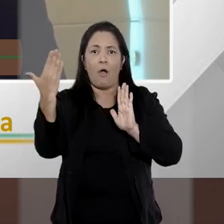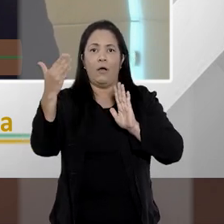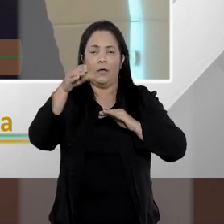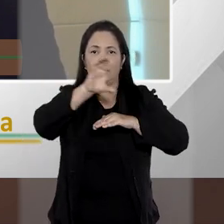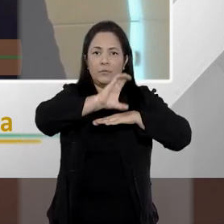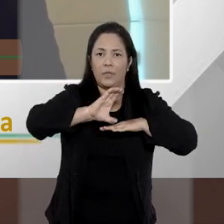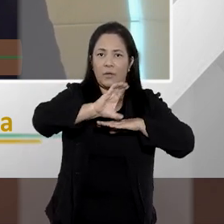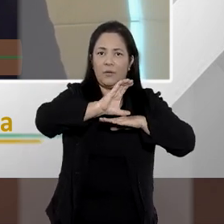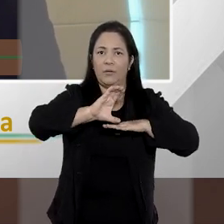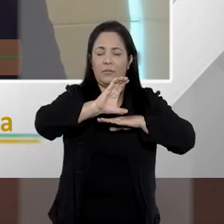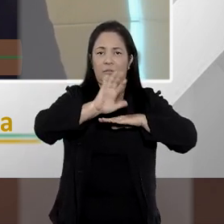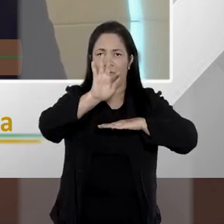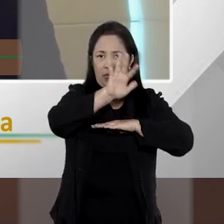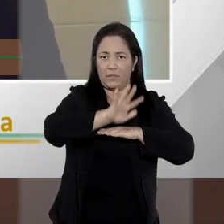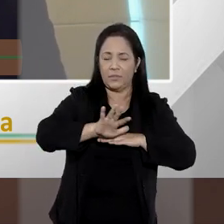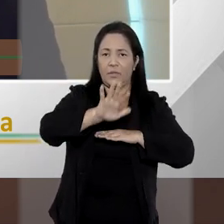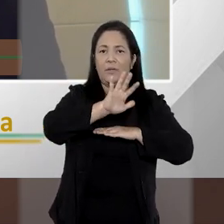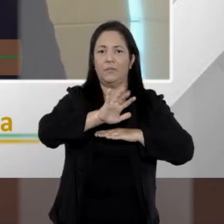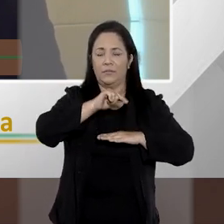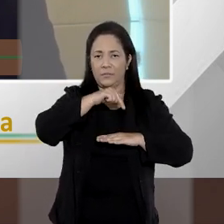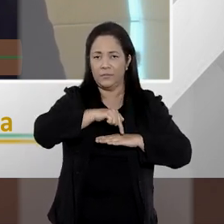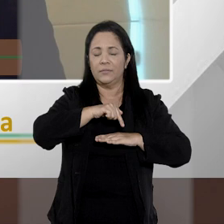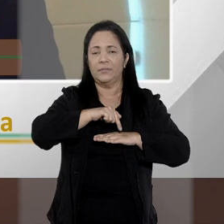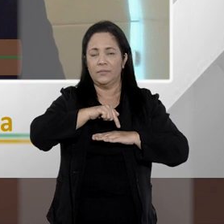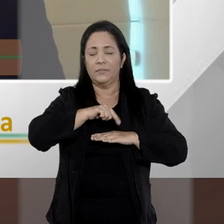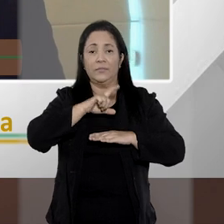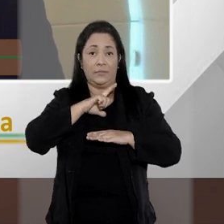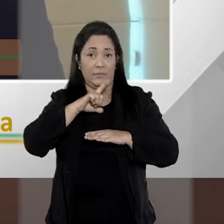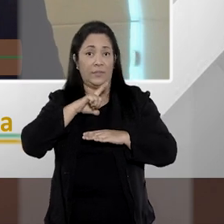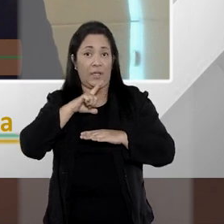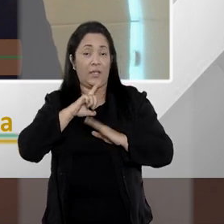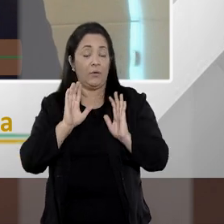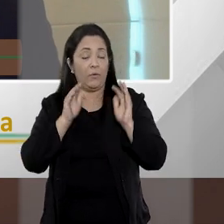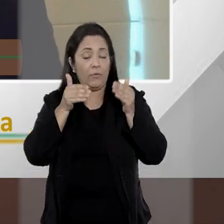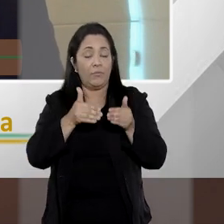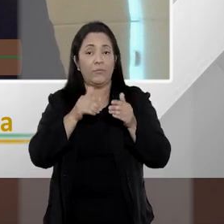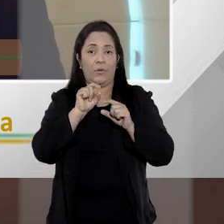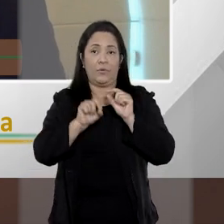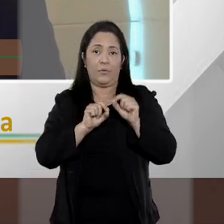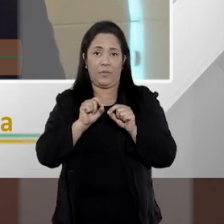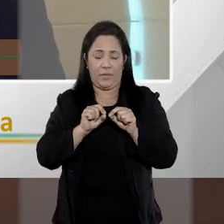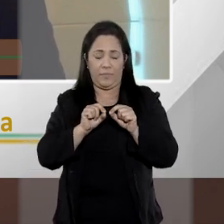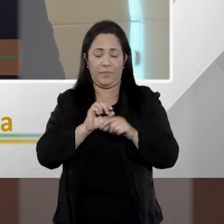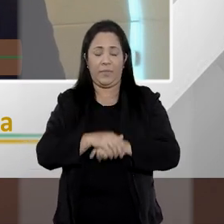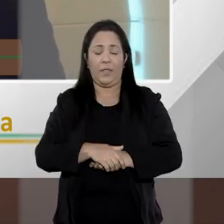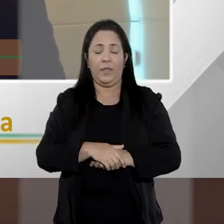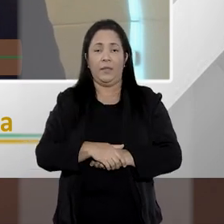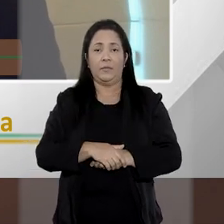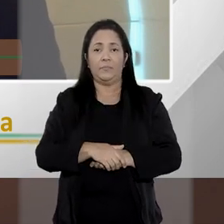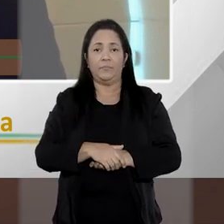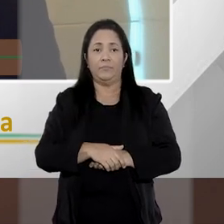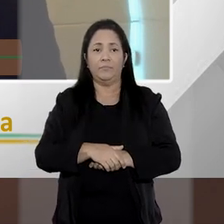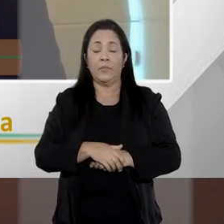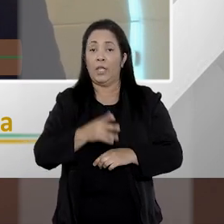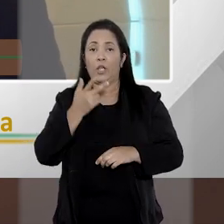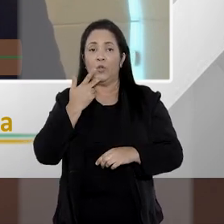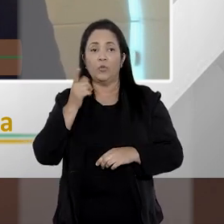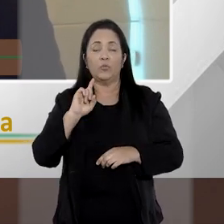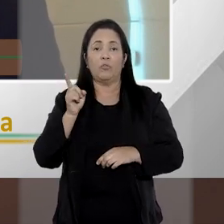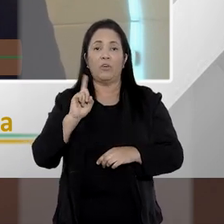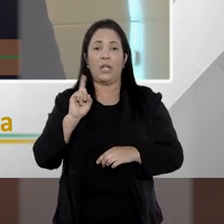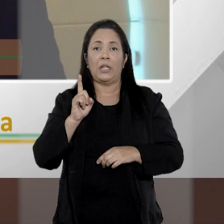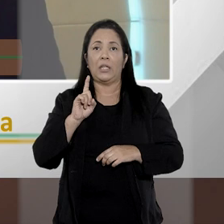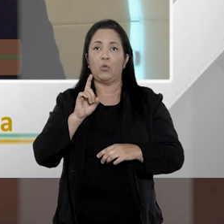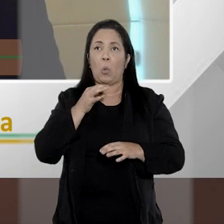telespectador compreenda bem, quando eu falo em direito sobre a perspectiva infraconstitucional, eu não estou de forma alguma subvertendo a